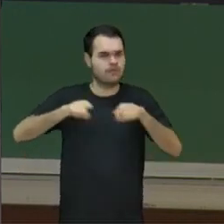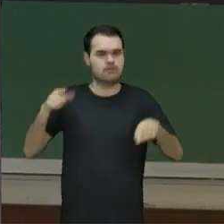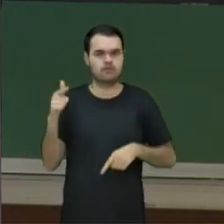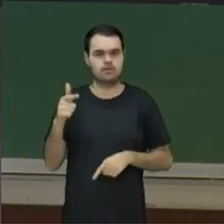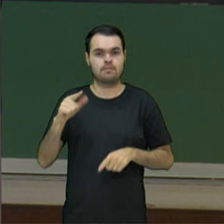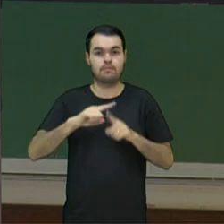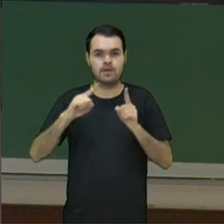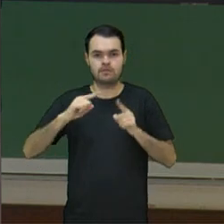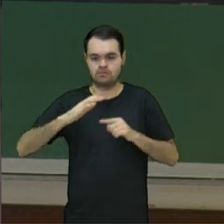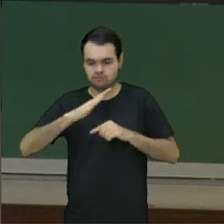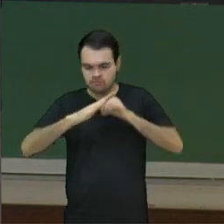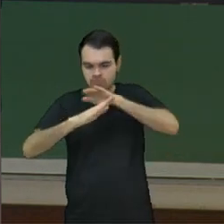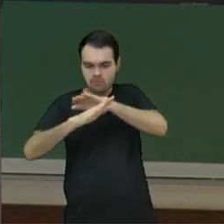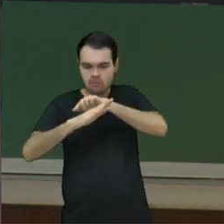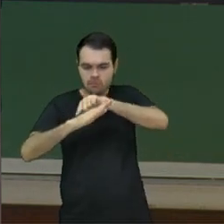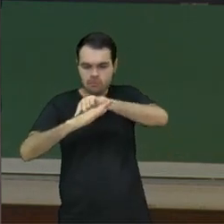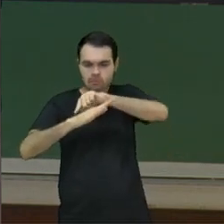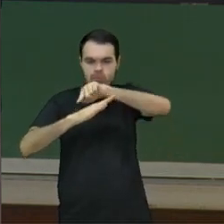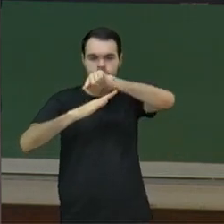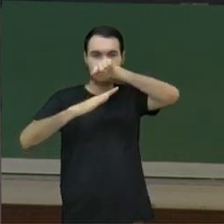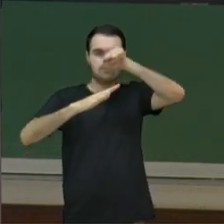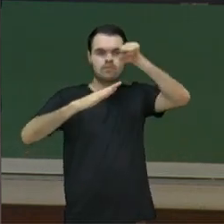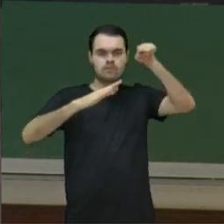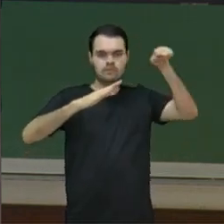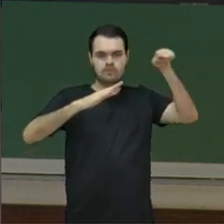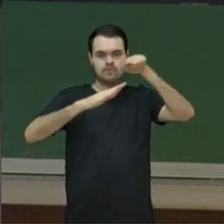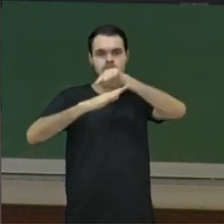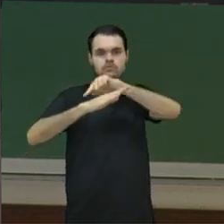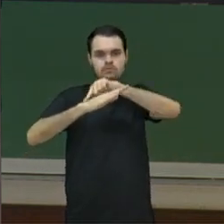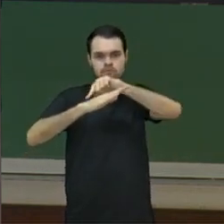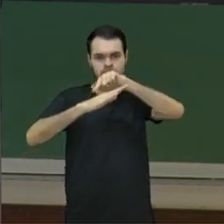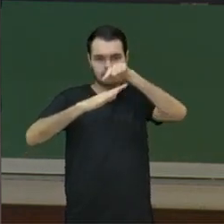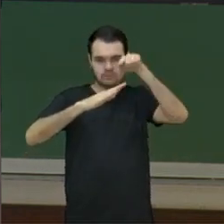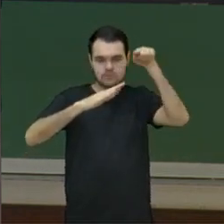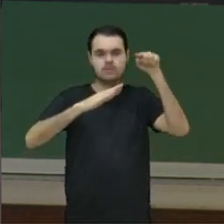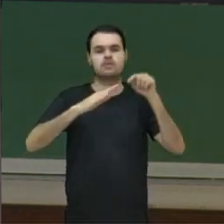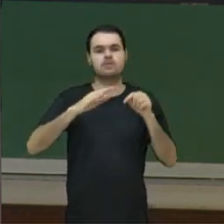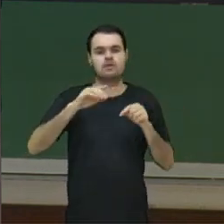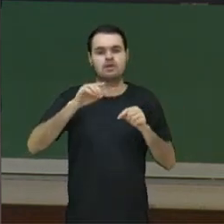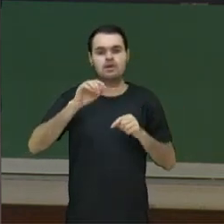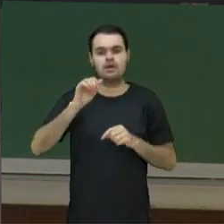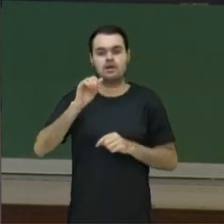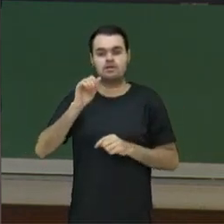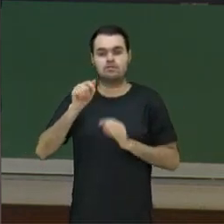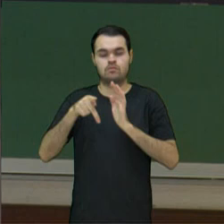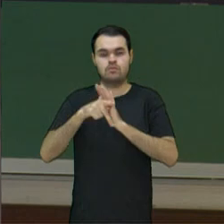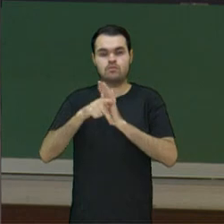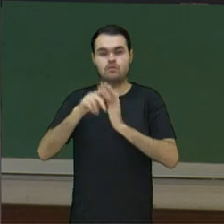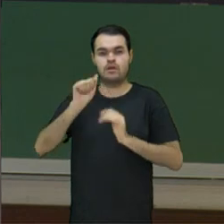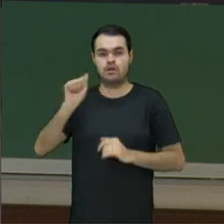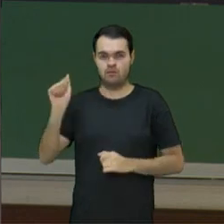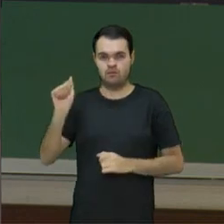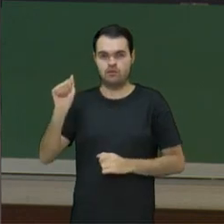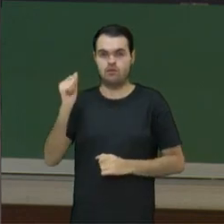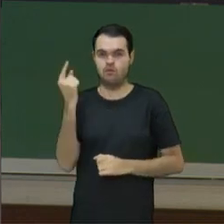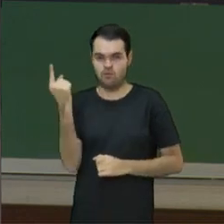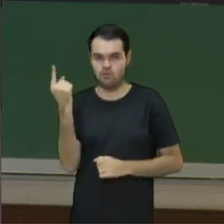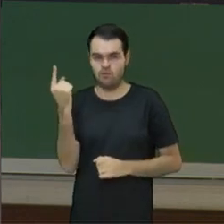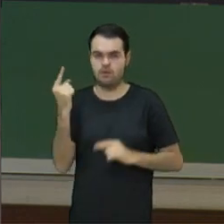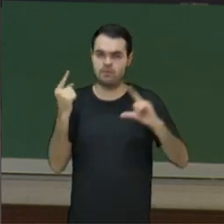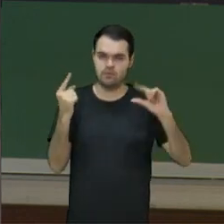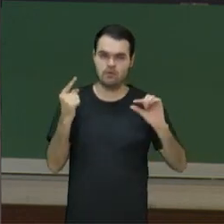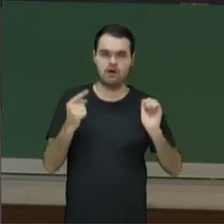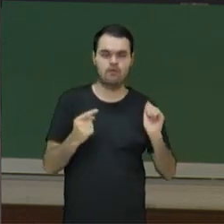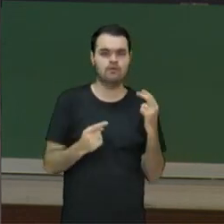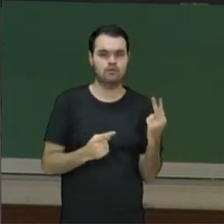nós podemos ver que o ângulo aqui, né, o ângulo alfa, ele varia. Alfa 1 é menor que